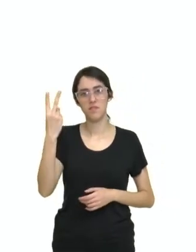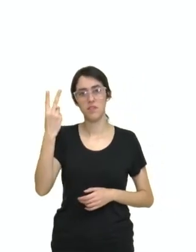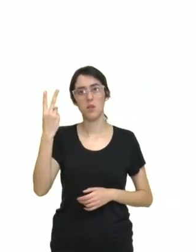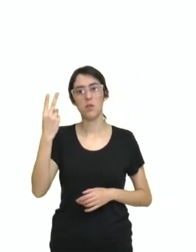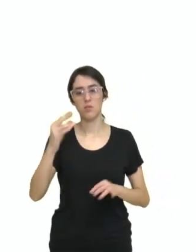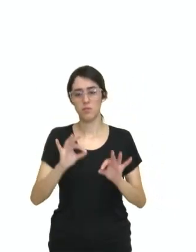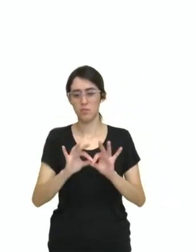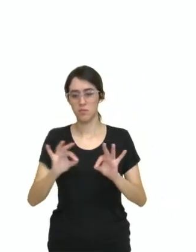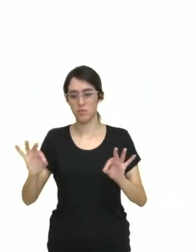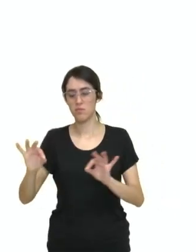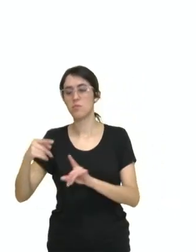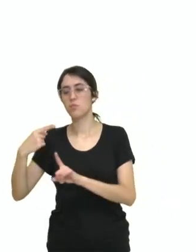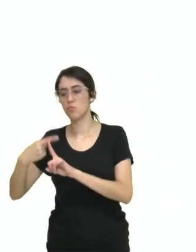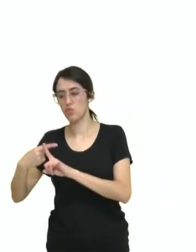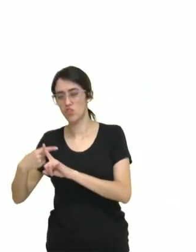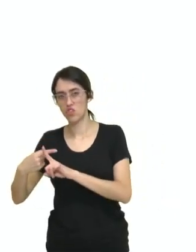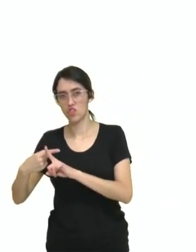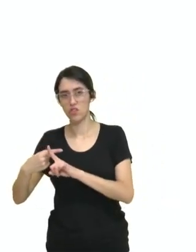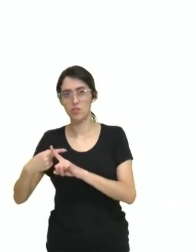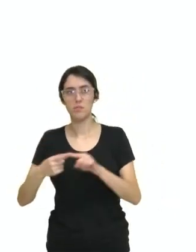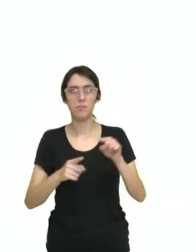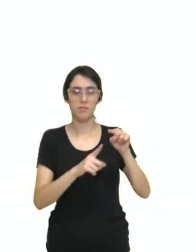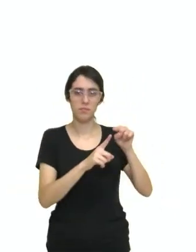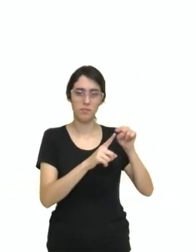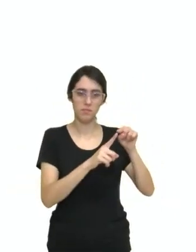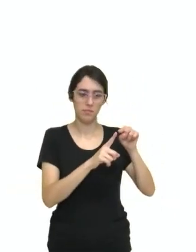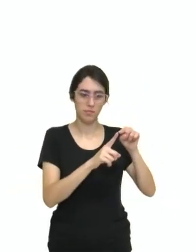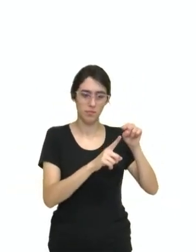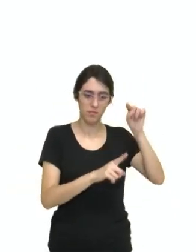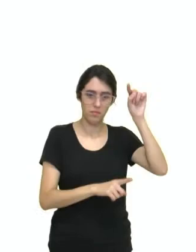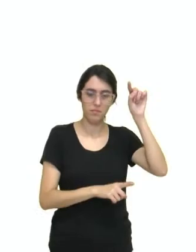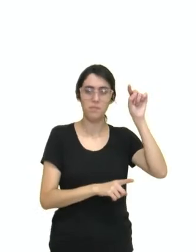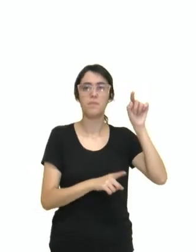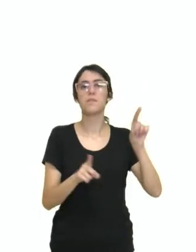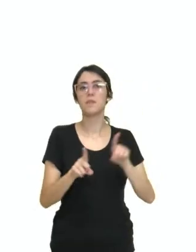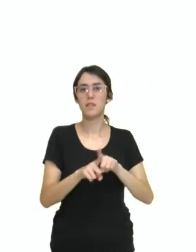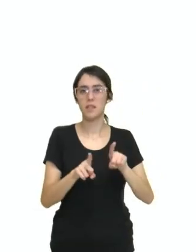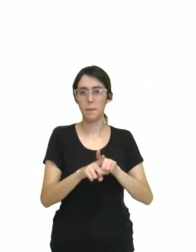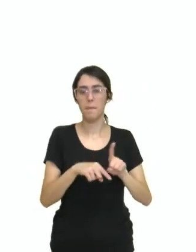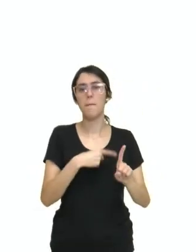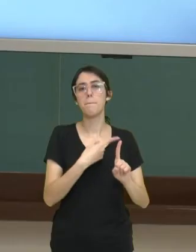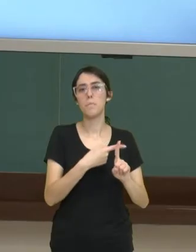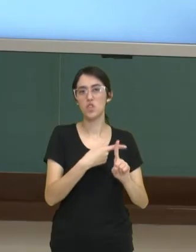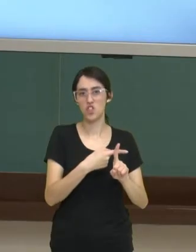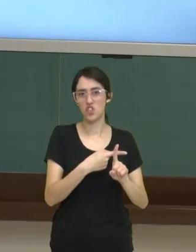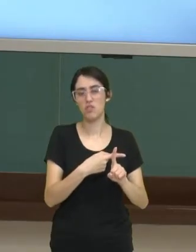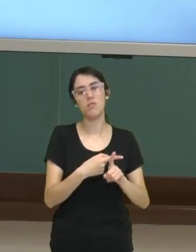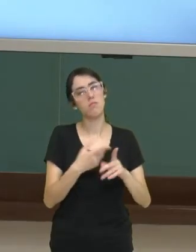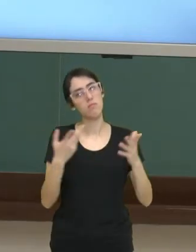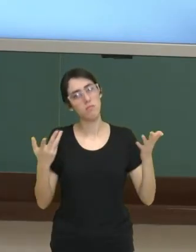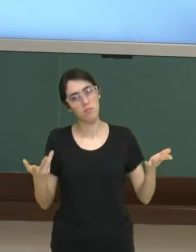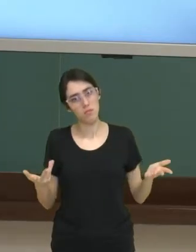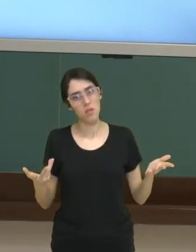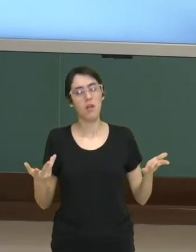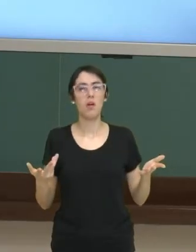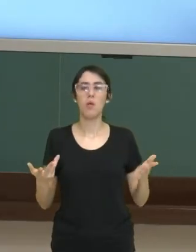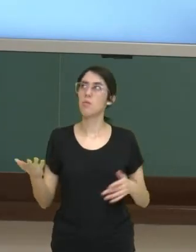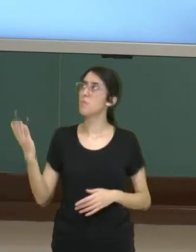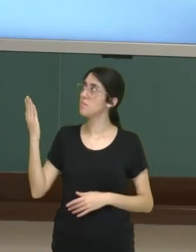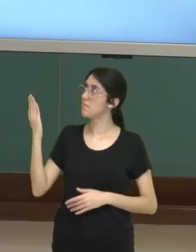são positivos e o valor da ordenada também são positivos. Então, portanto,